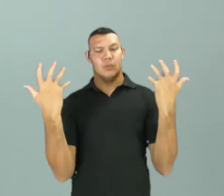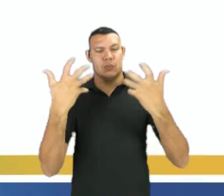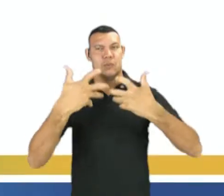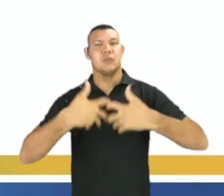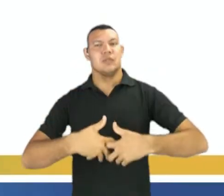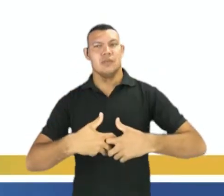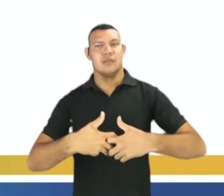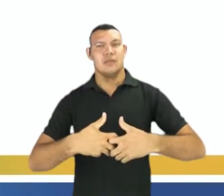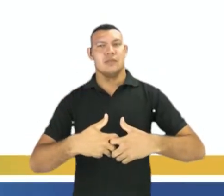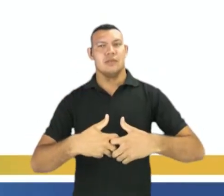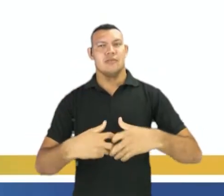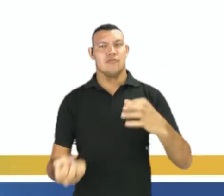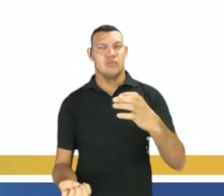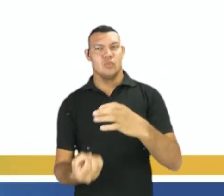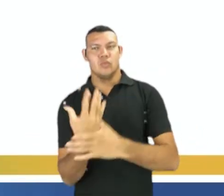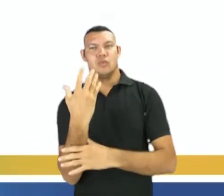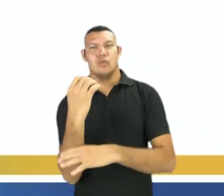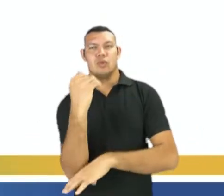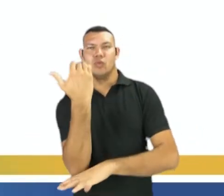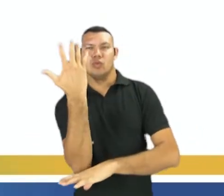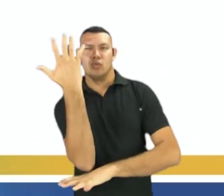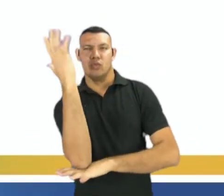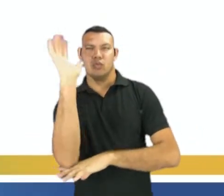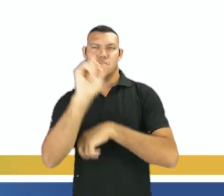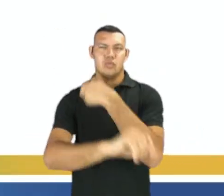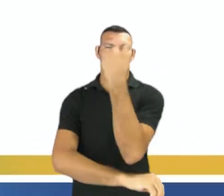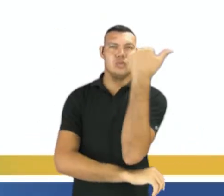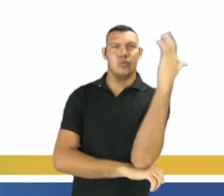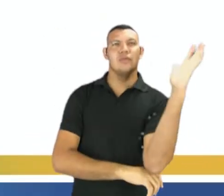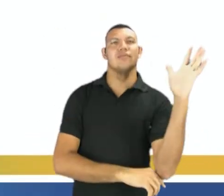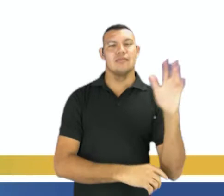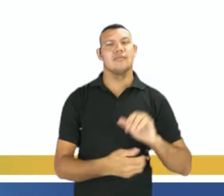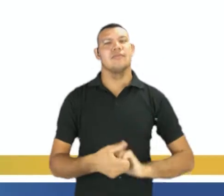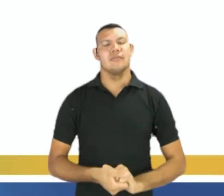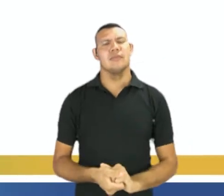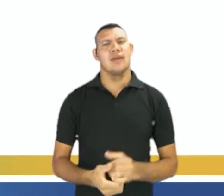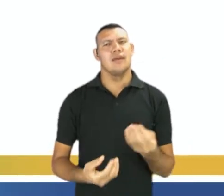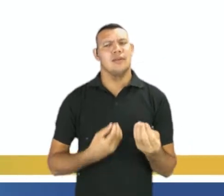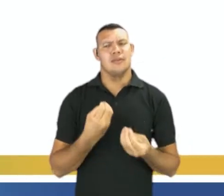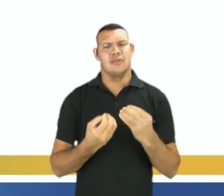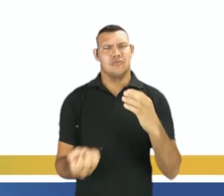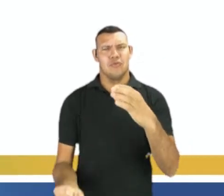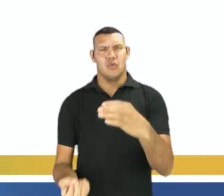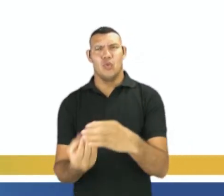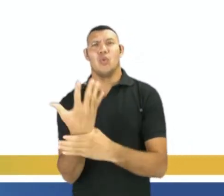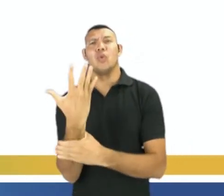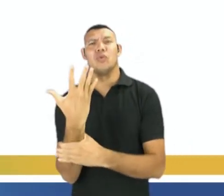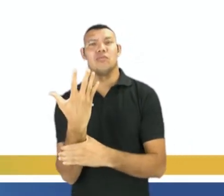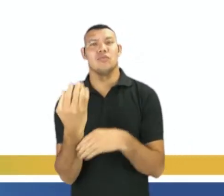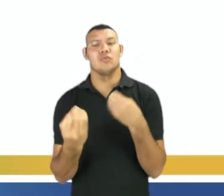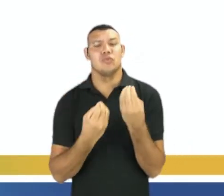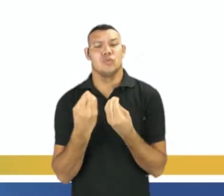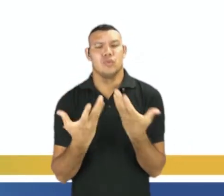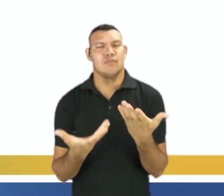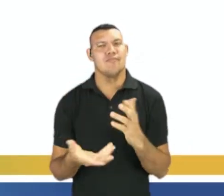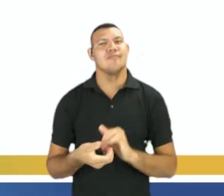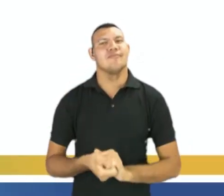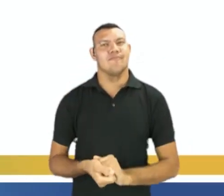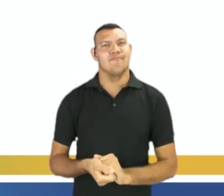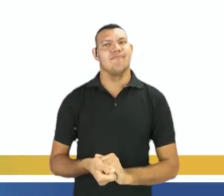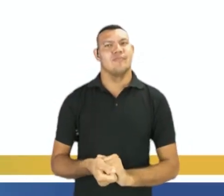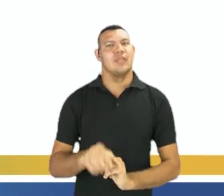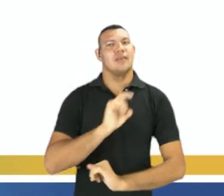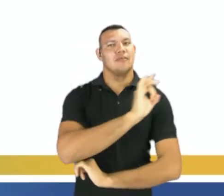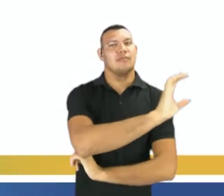dos vegetais. Sabemos que os vegetais eles foram formados, né? E cada vegetação ele é formado